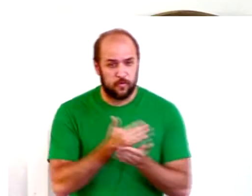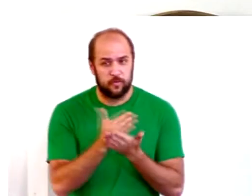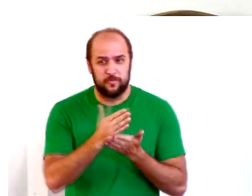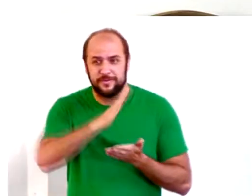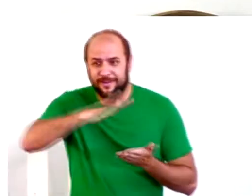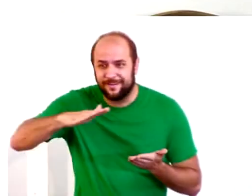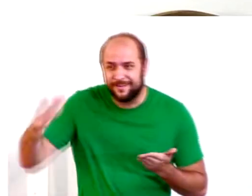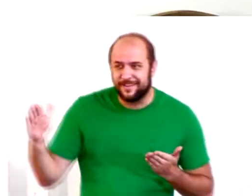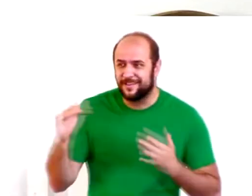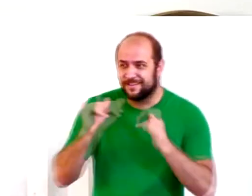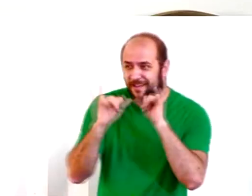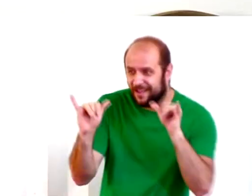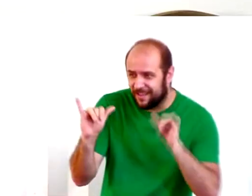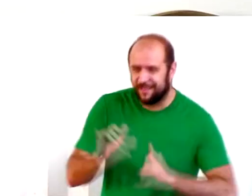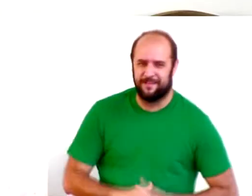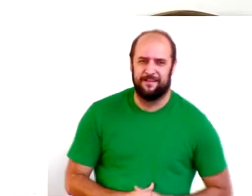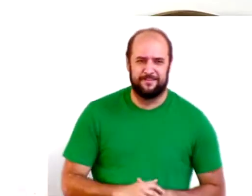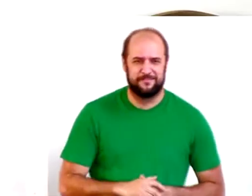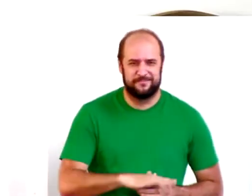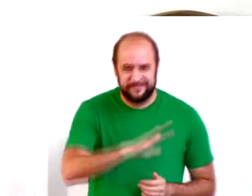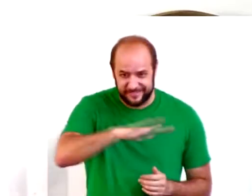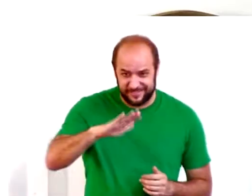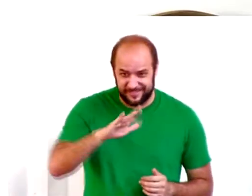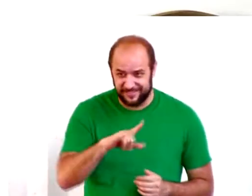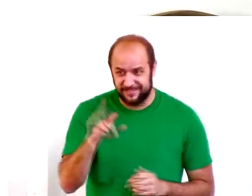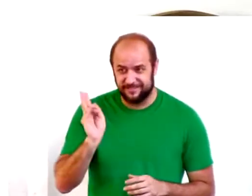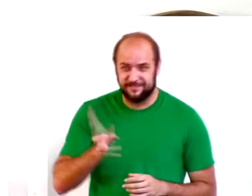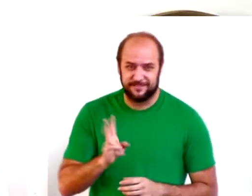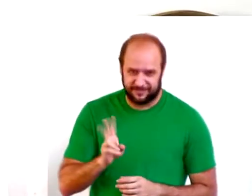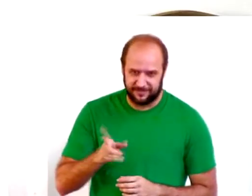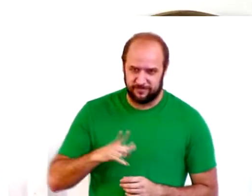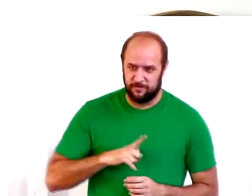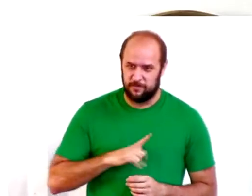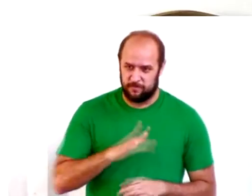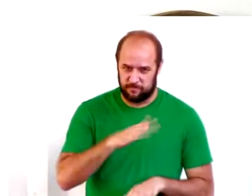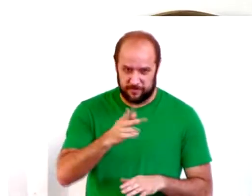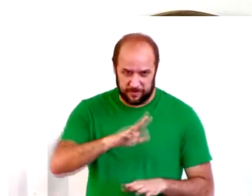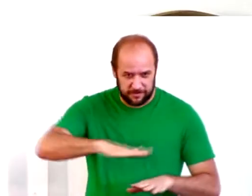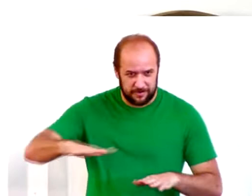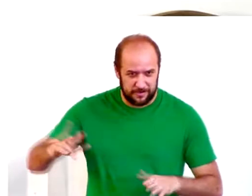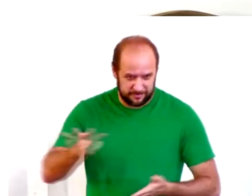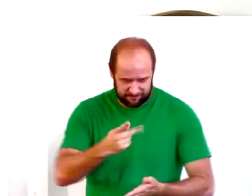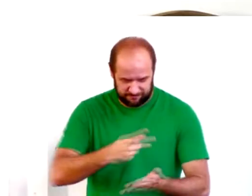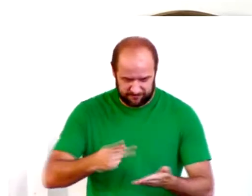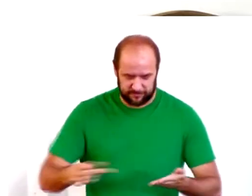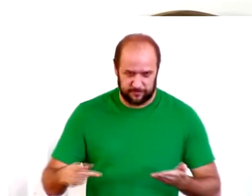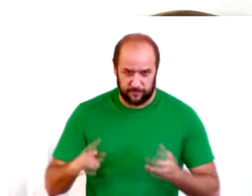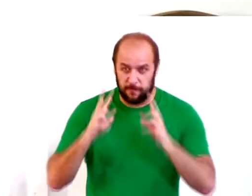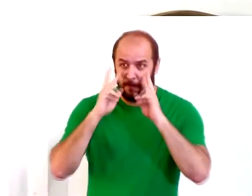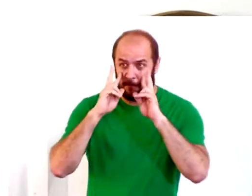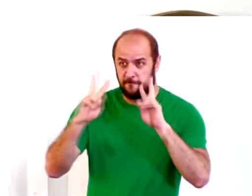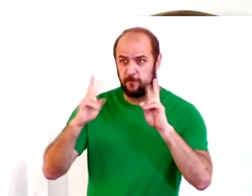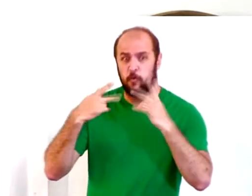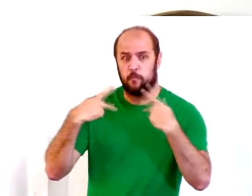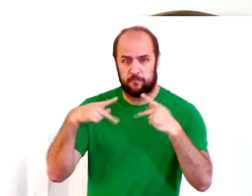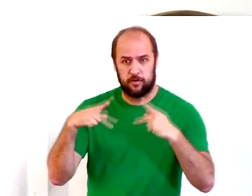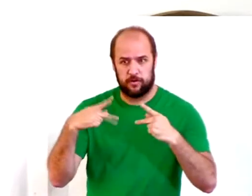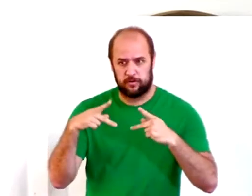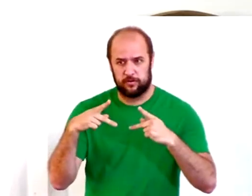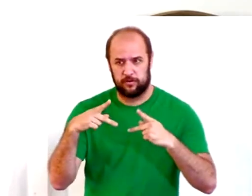nossas crianças, então, como nós sempre fazemos, as crianças, elas ouvem a palavra